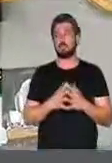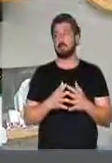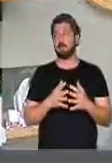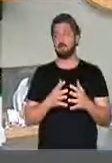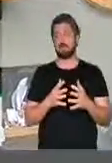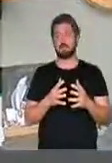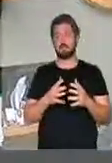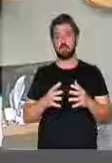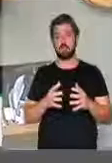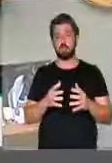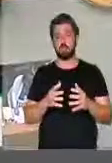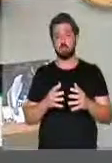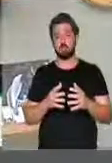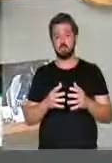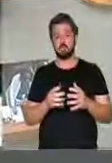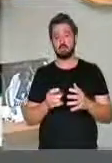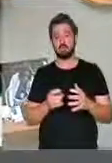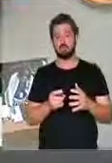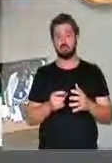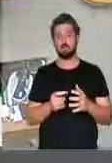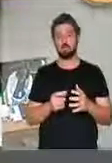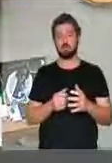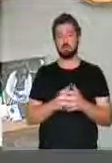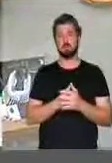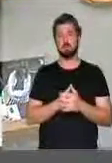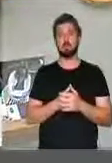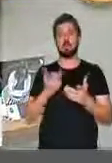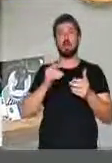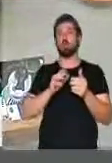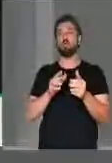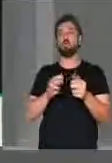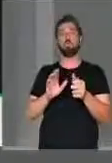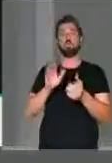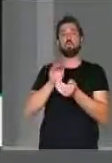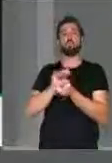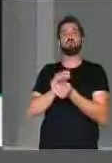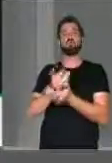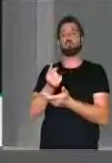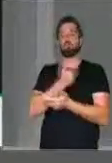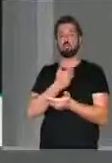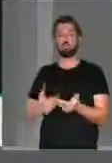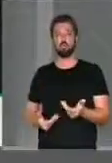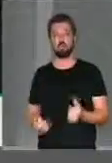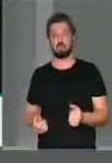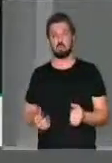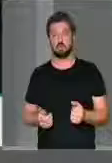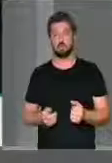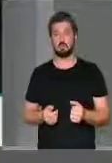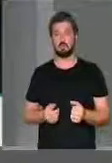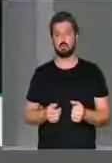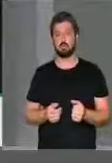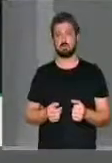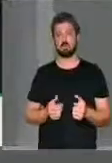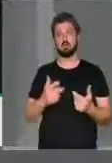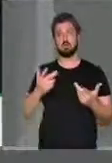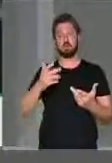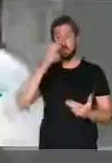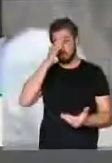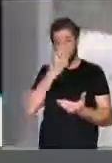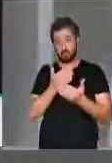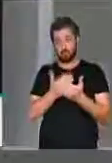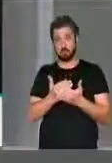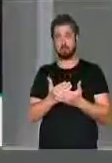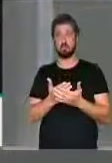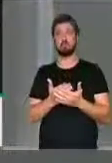passar escondido da opinião o fundão, que é com recurso público. Quem tem convicção